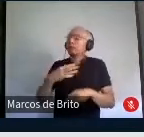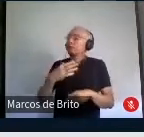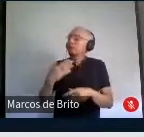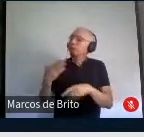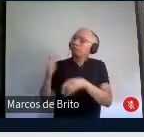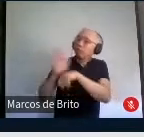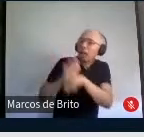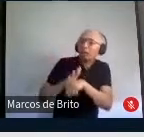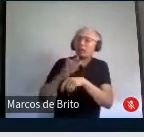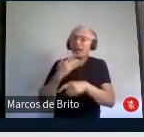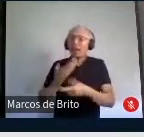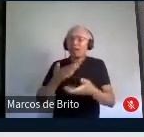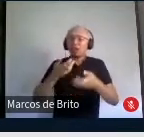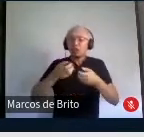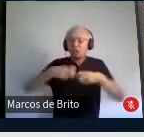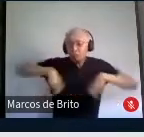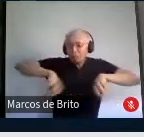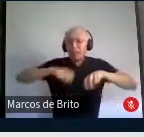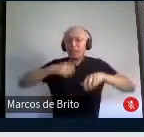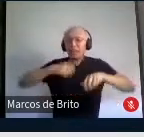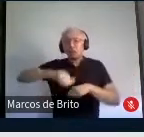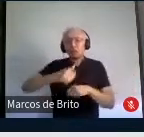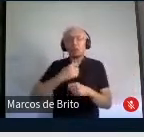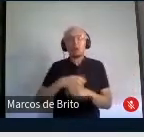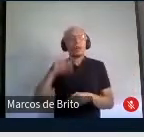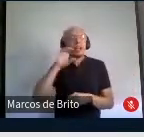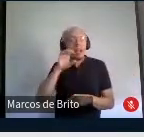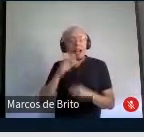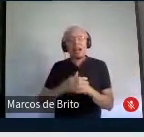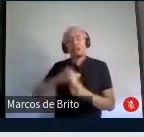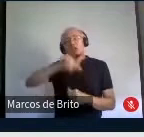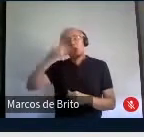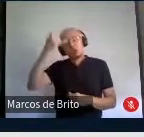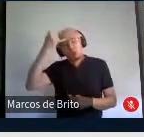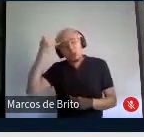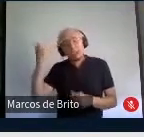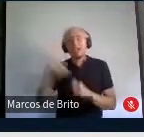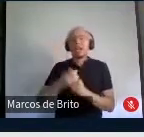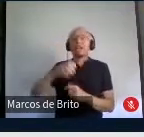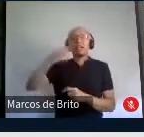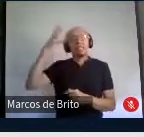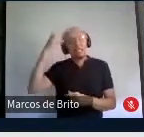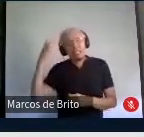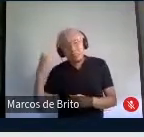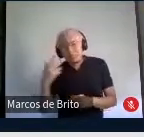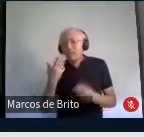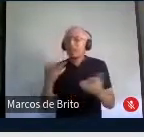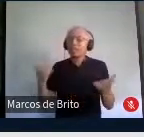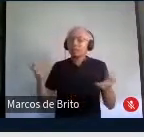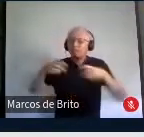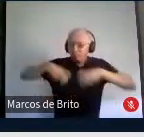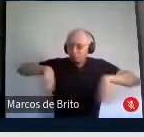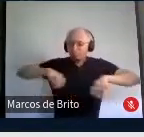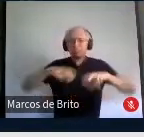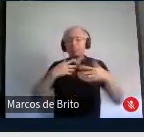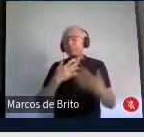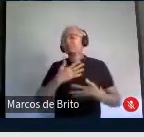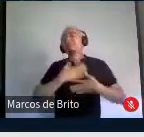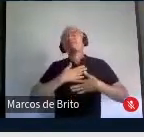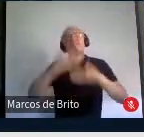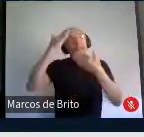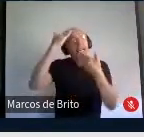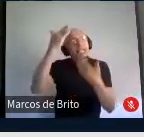banca, com o professor Carlos Henrique Rodrigues, professora Juliana Faria, professora Sabine Gurovitch. Eu quero